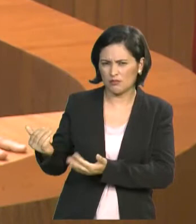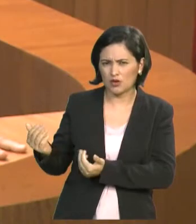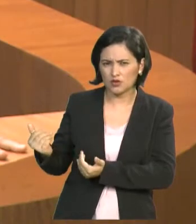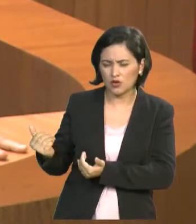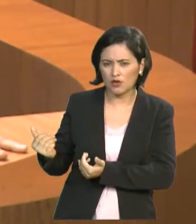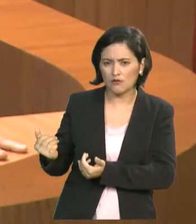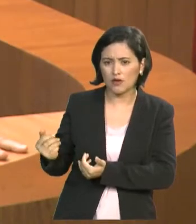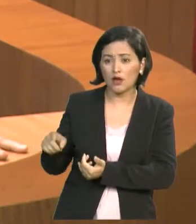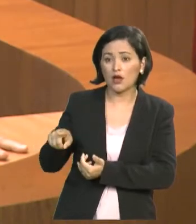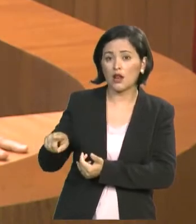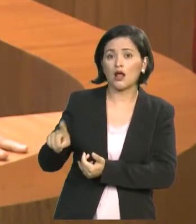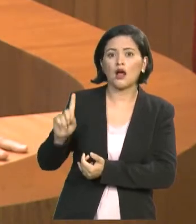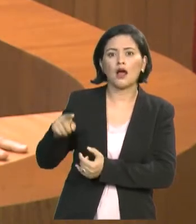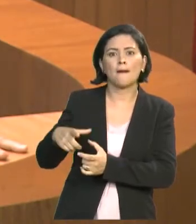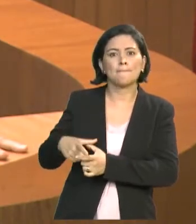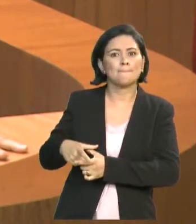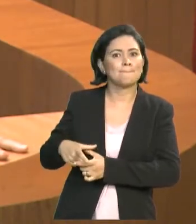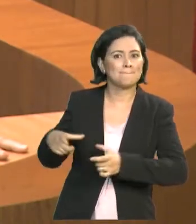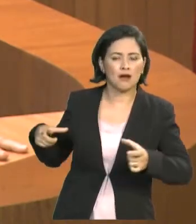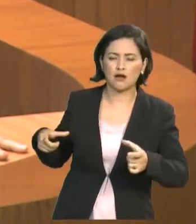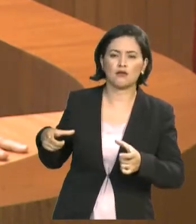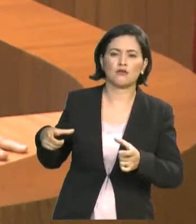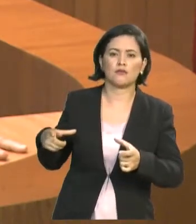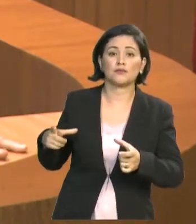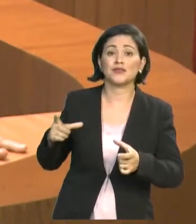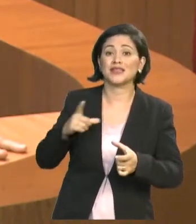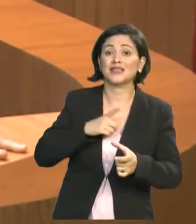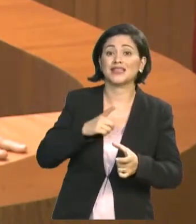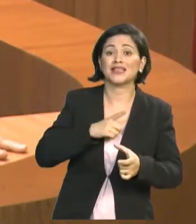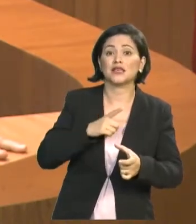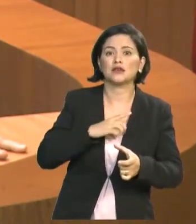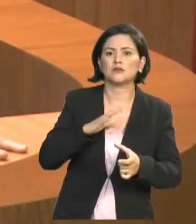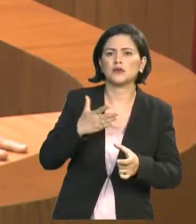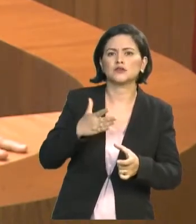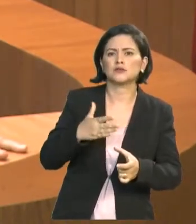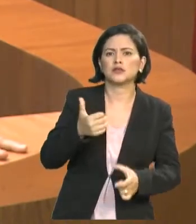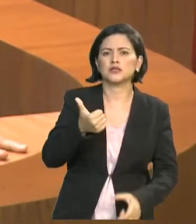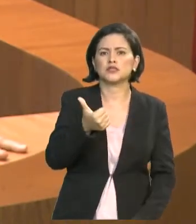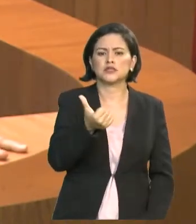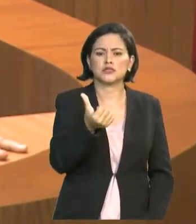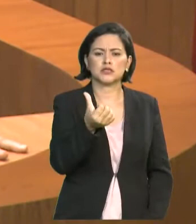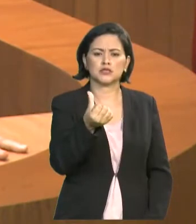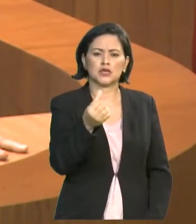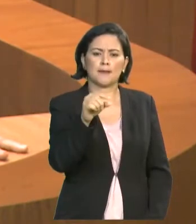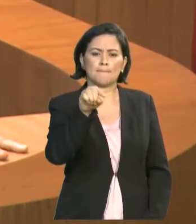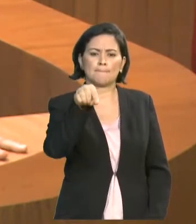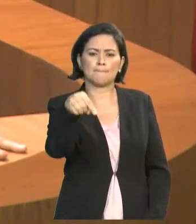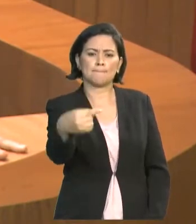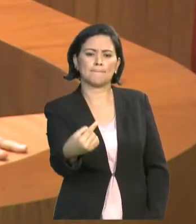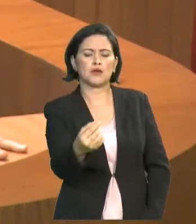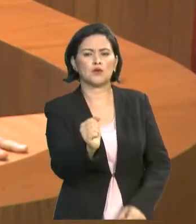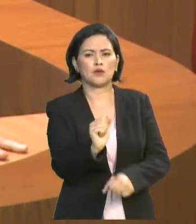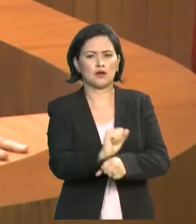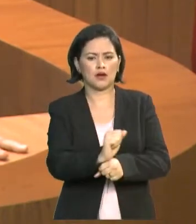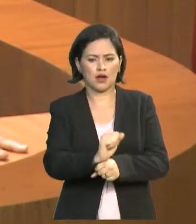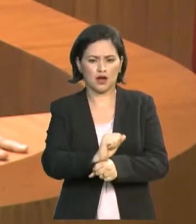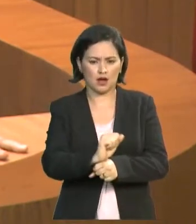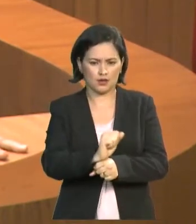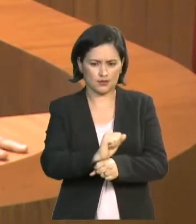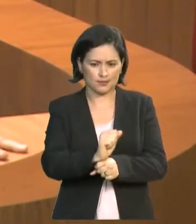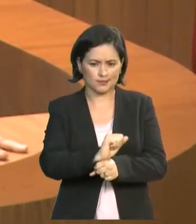a 16 mil veículos. Segundo informação da Secretaria de Trânsito